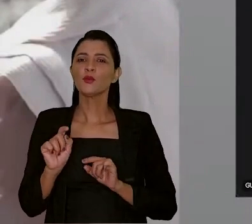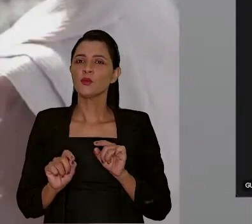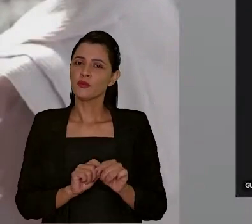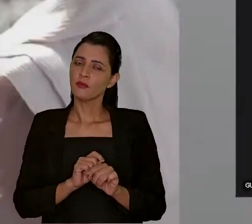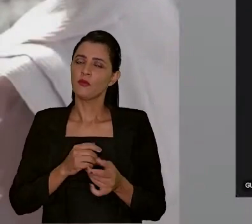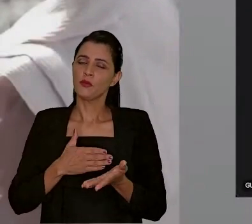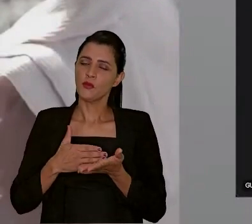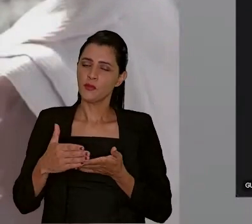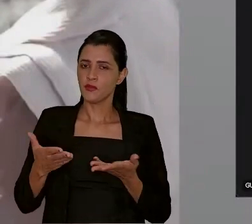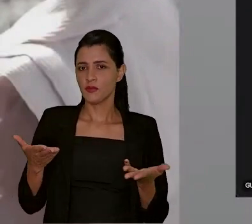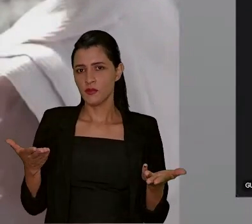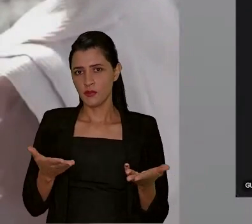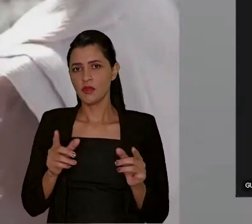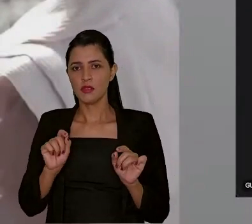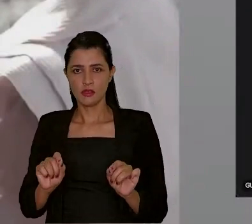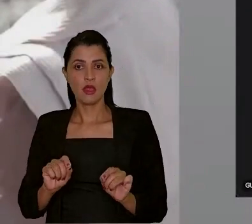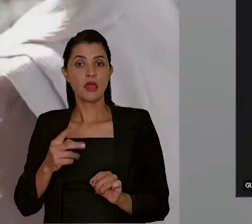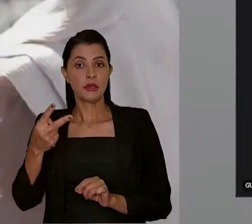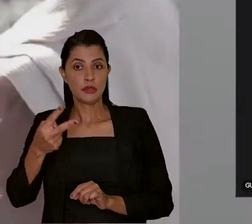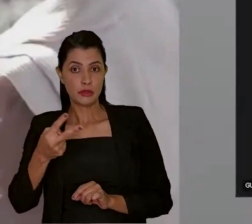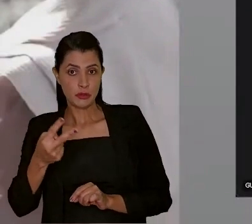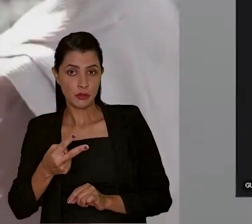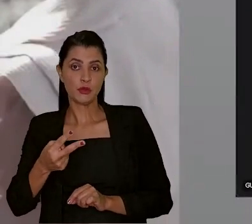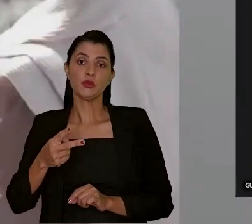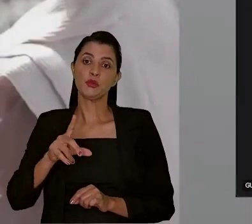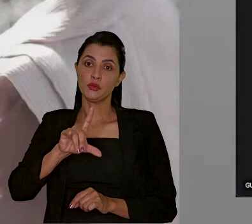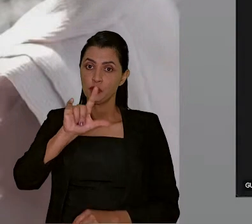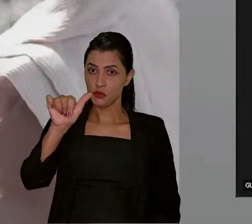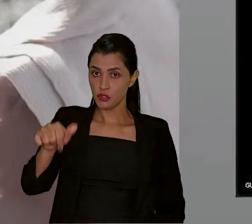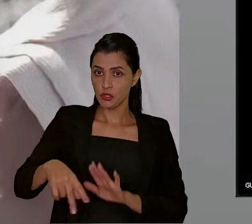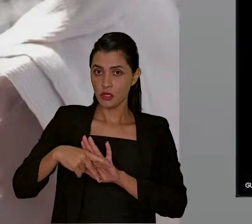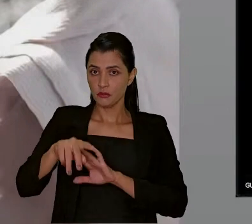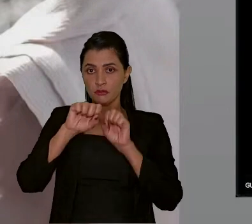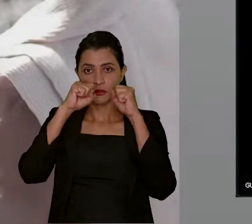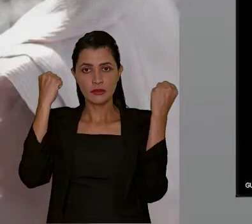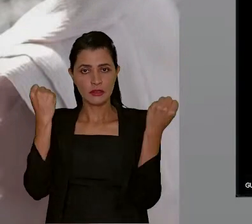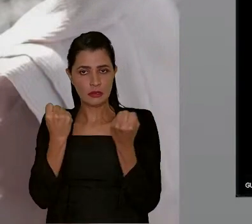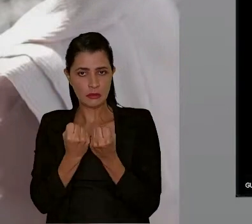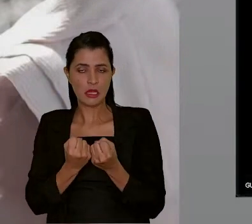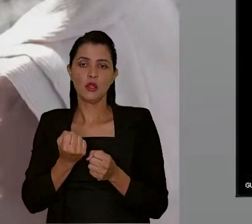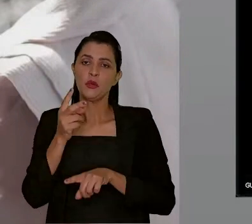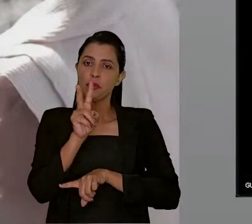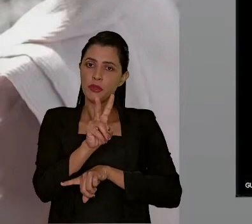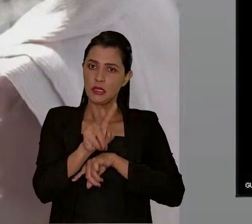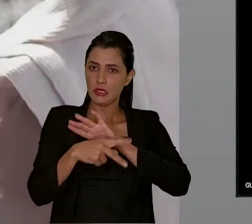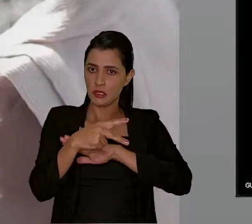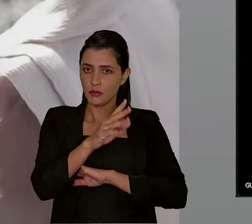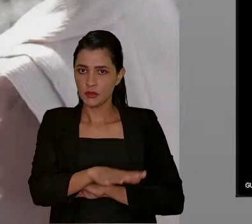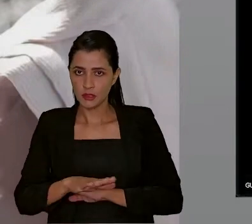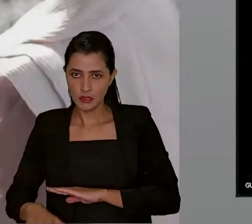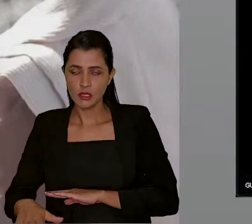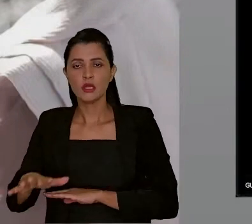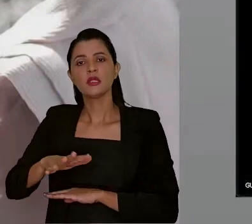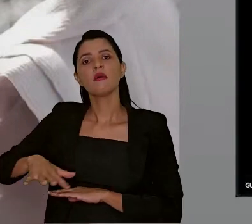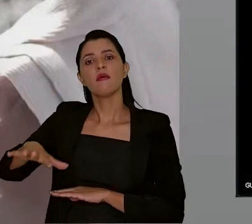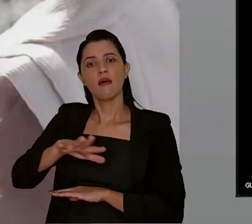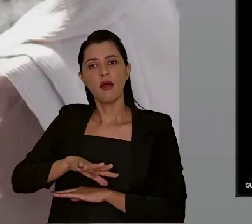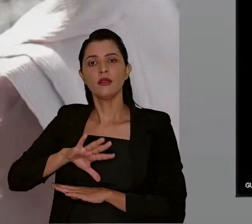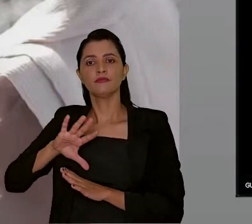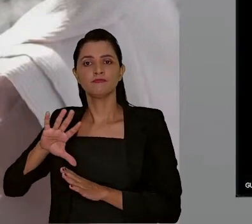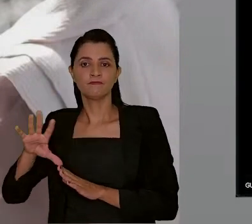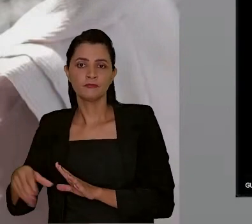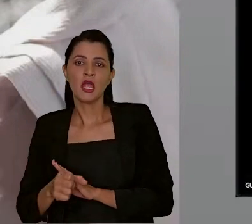vamos dar início agora a esse segundo dia do seminário Proteção da Criança no âmbito da